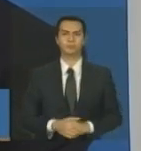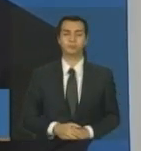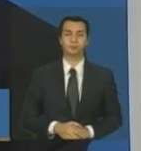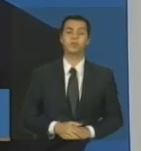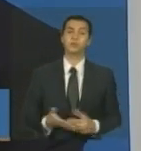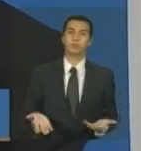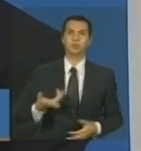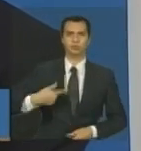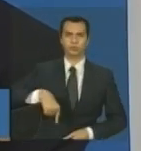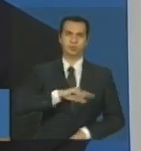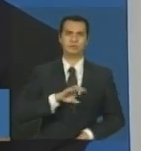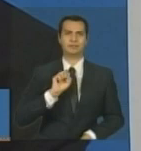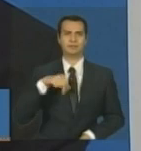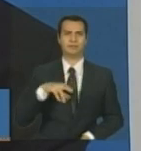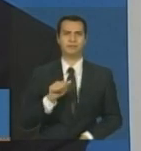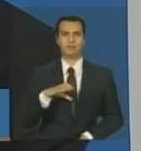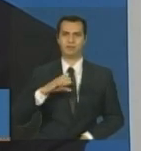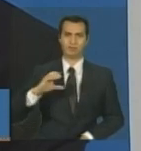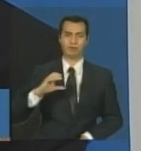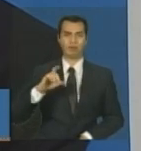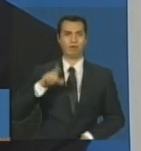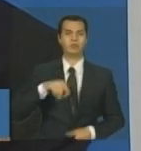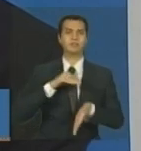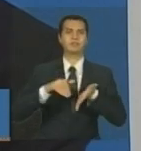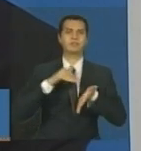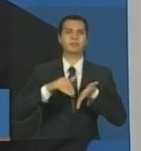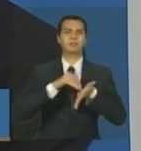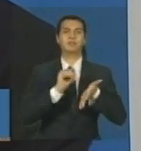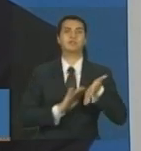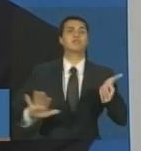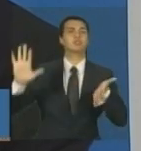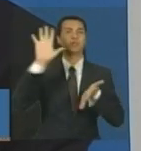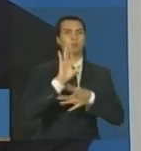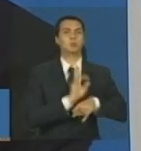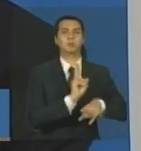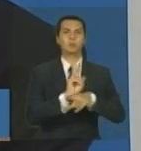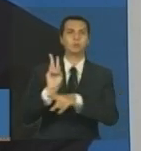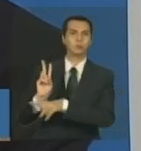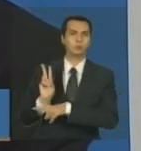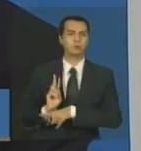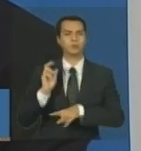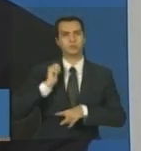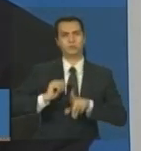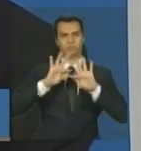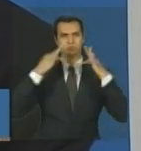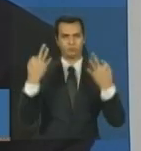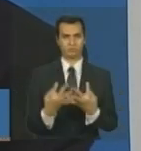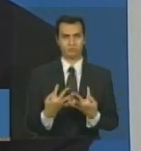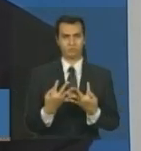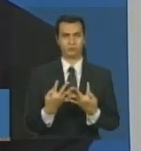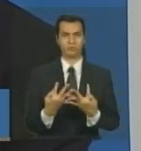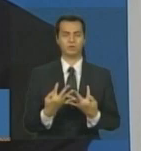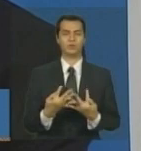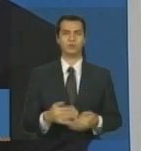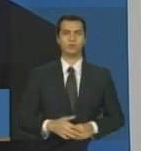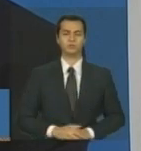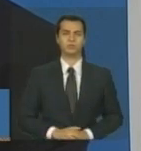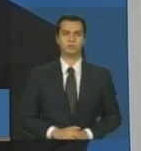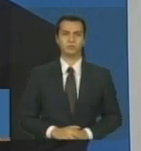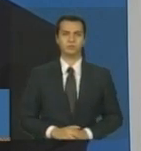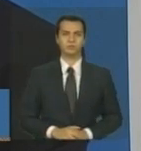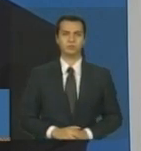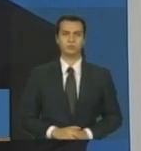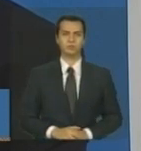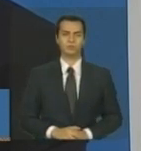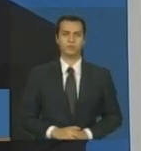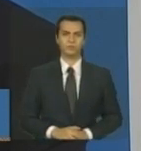Renda de Cidadania, que é a Secretaria do Bolsa Família, ela tem uma coordenação geral de acompanhamento e fiscalização dentro do Departamento de Operações.